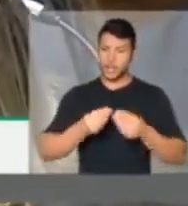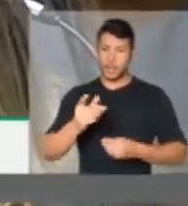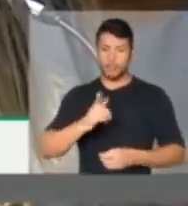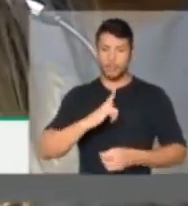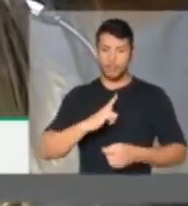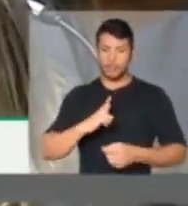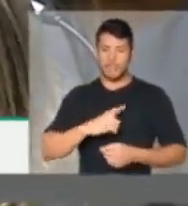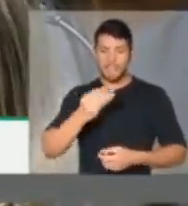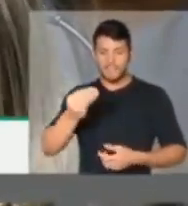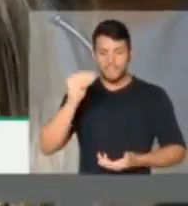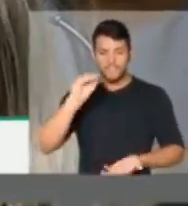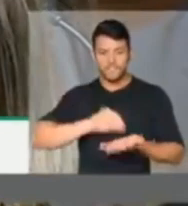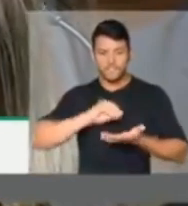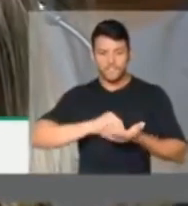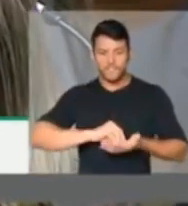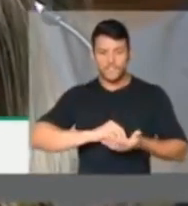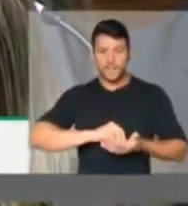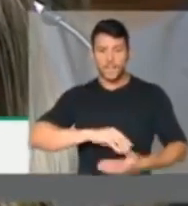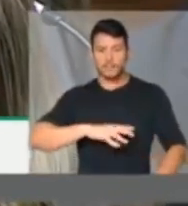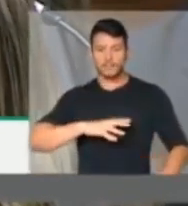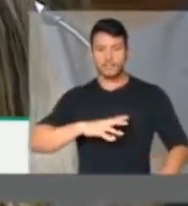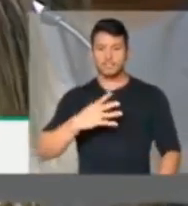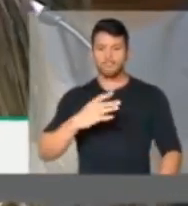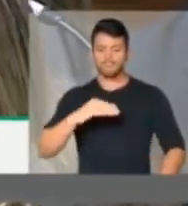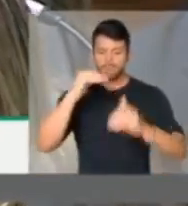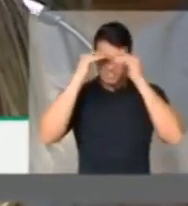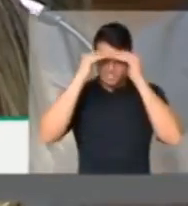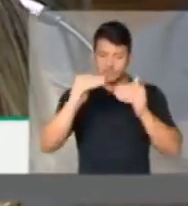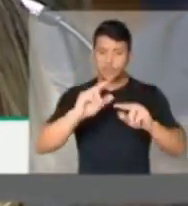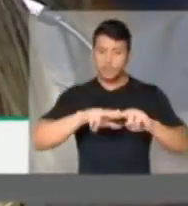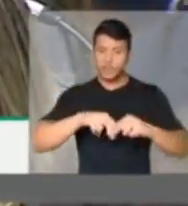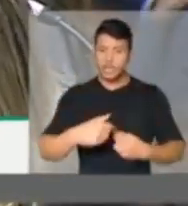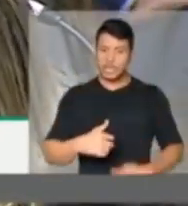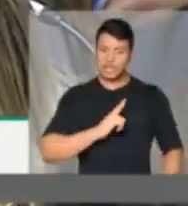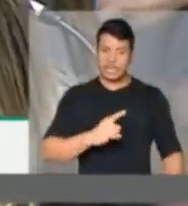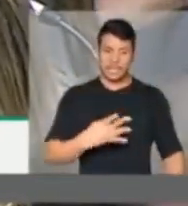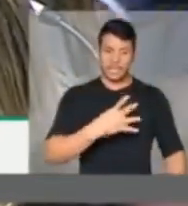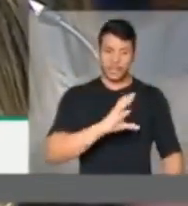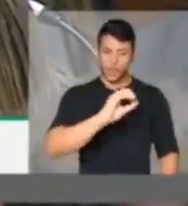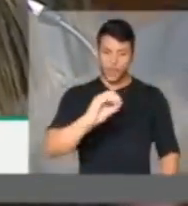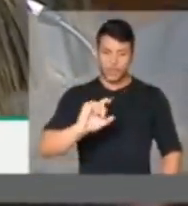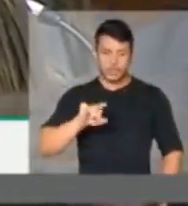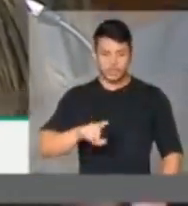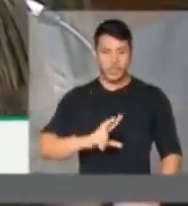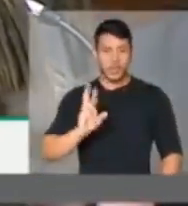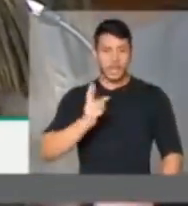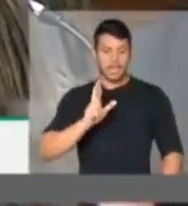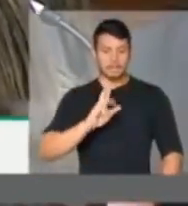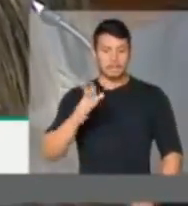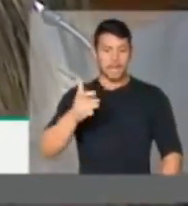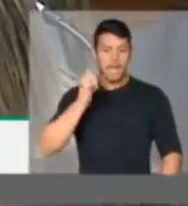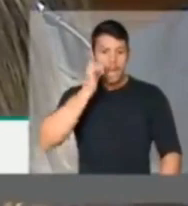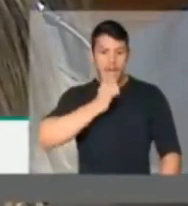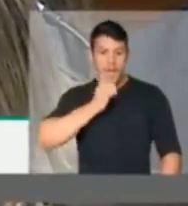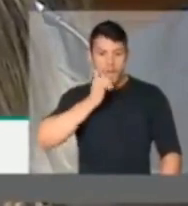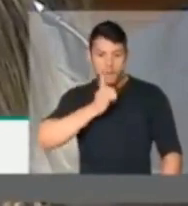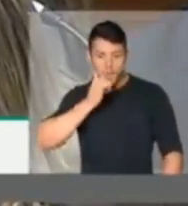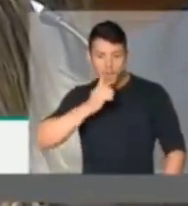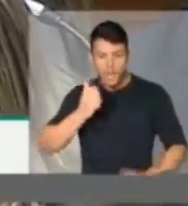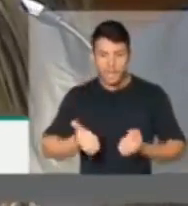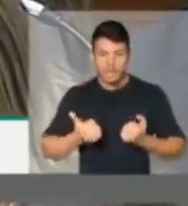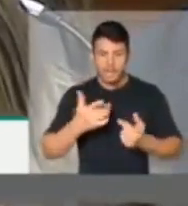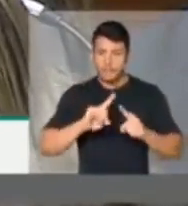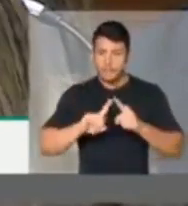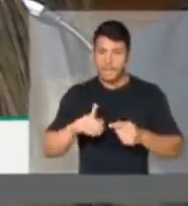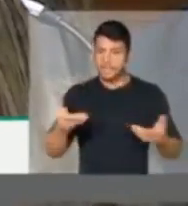mulheres brasileiras quando desvia R$400 mil de uma candidatura feminina para finalidades que até agora